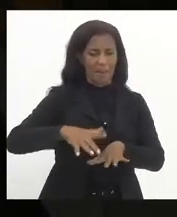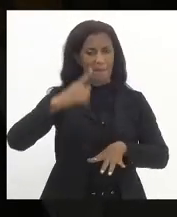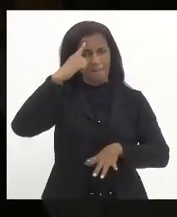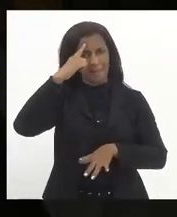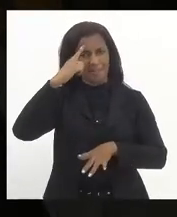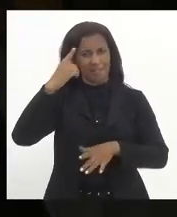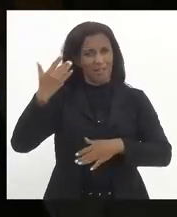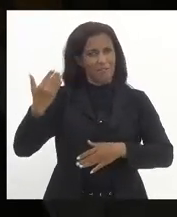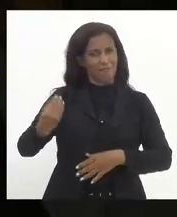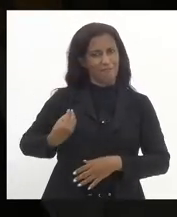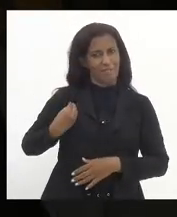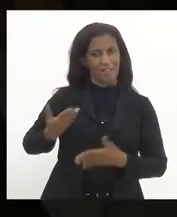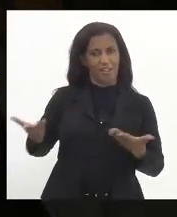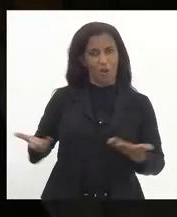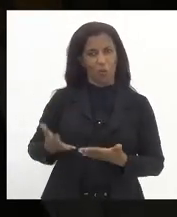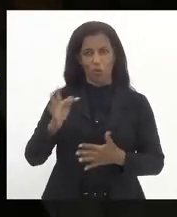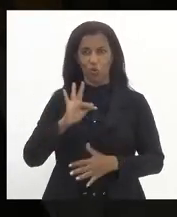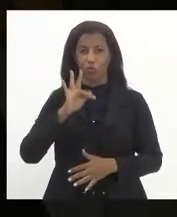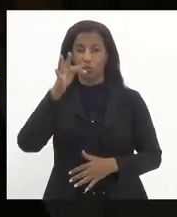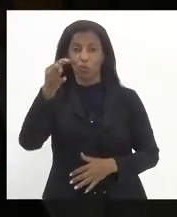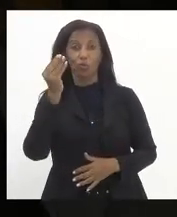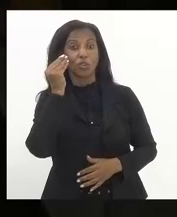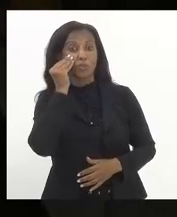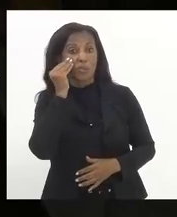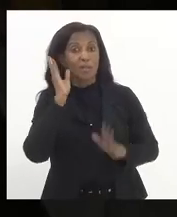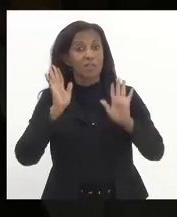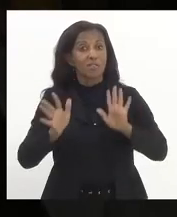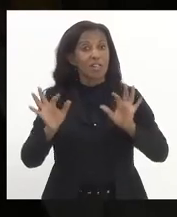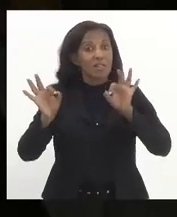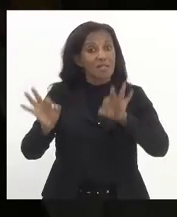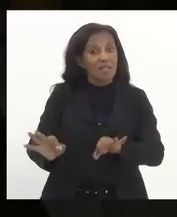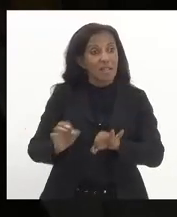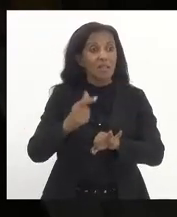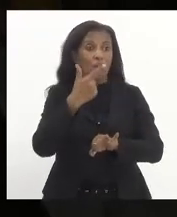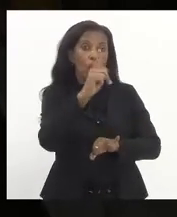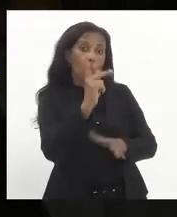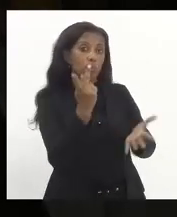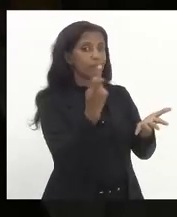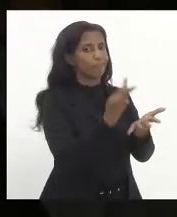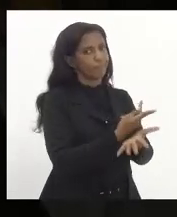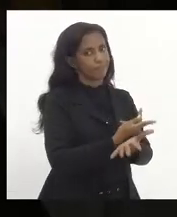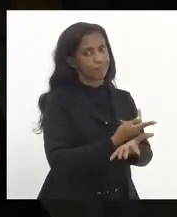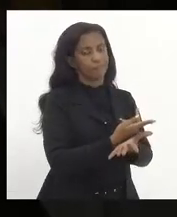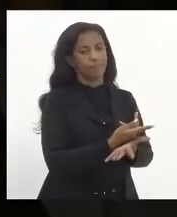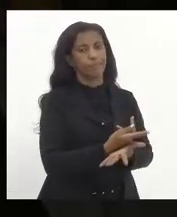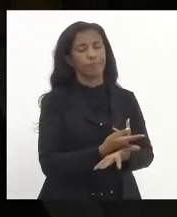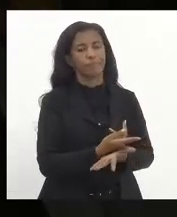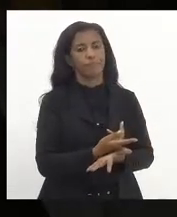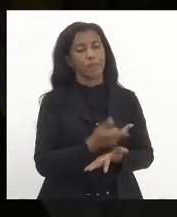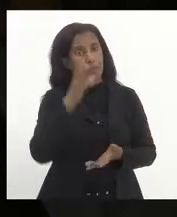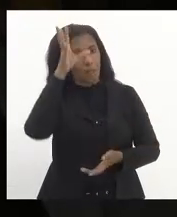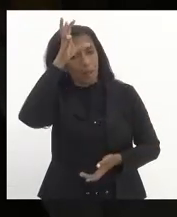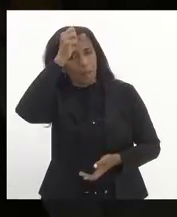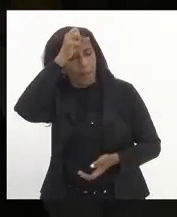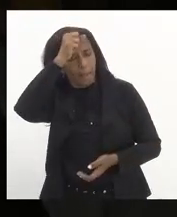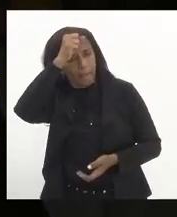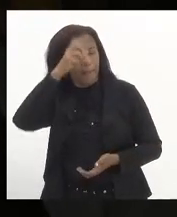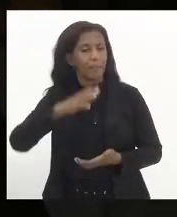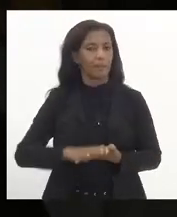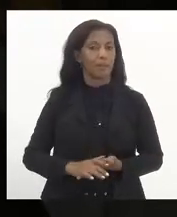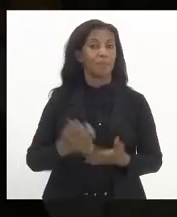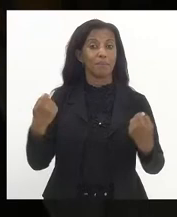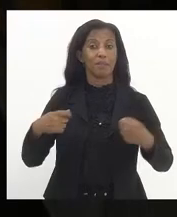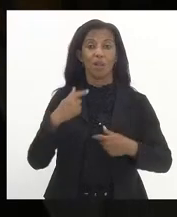futuro, levando em conta experiências que deram certo, experiências que fracassaram, né? Tirando as lições, a gente precisa, sem